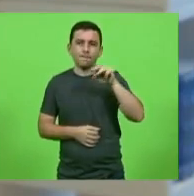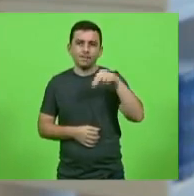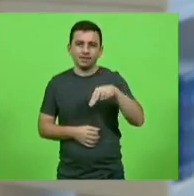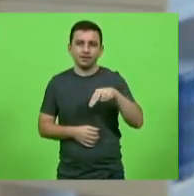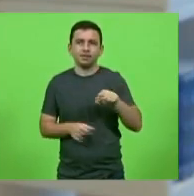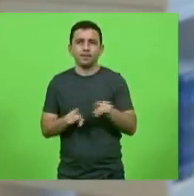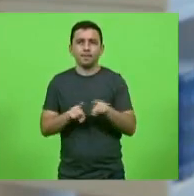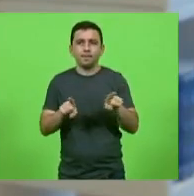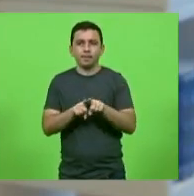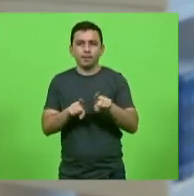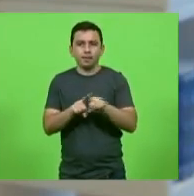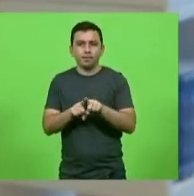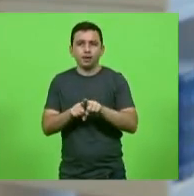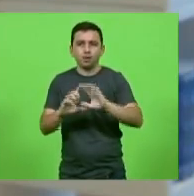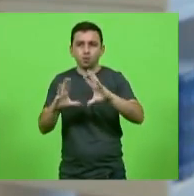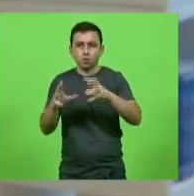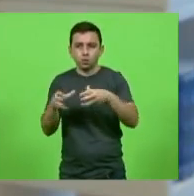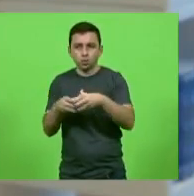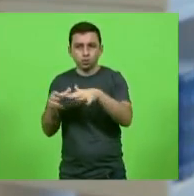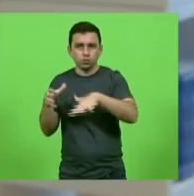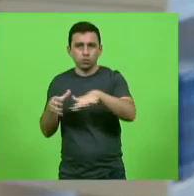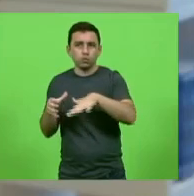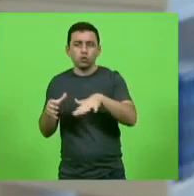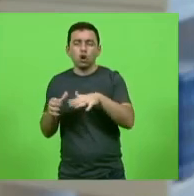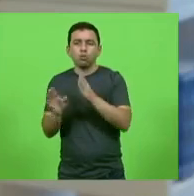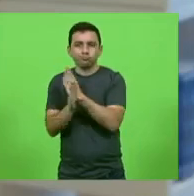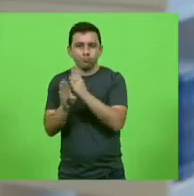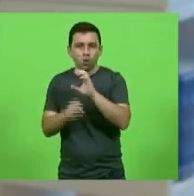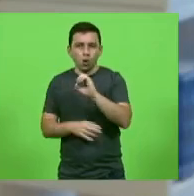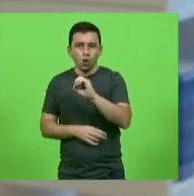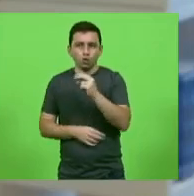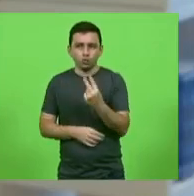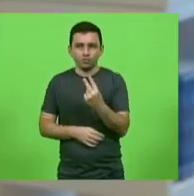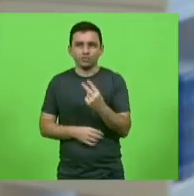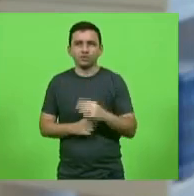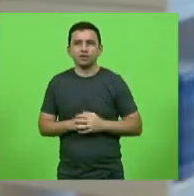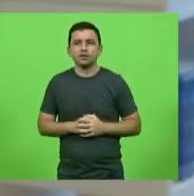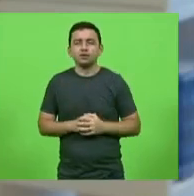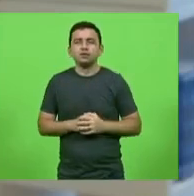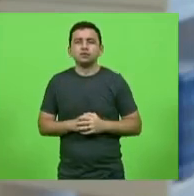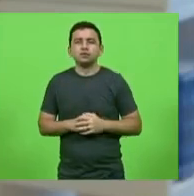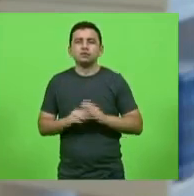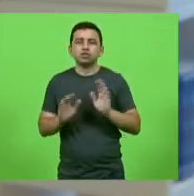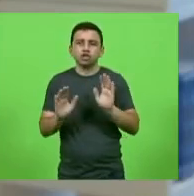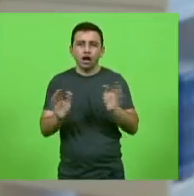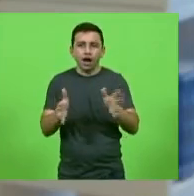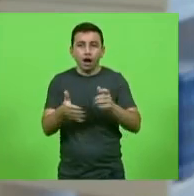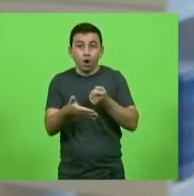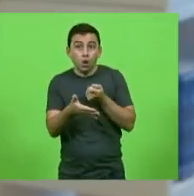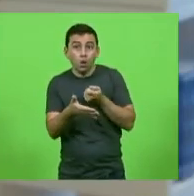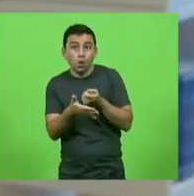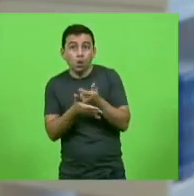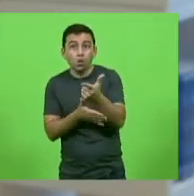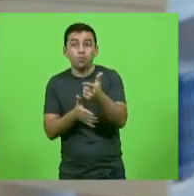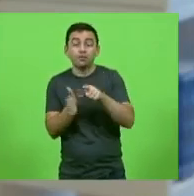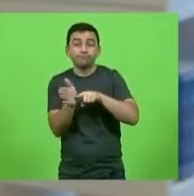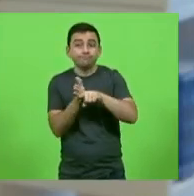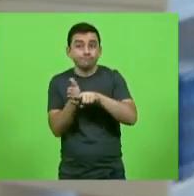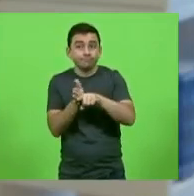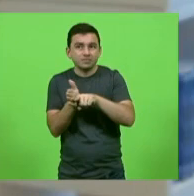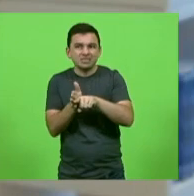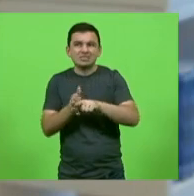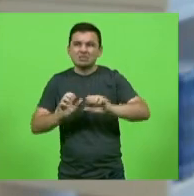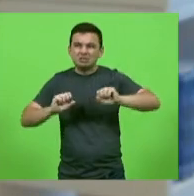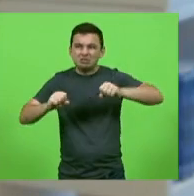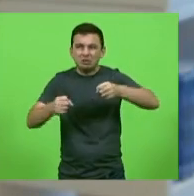da Força-Tarefa da Operação O2, abro aspas, em relação à aquisição objeto da presente investigação, apesar da exaustiva busca